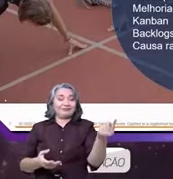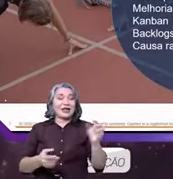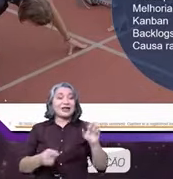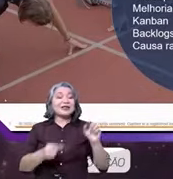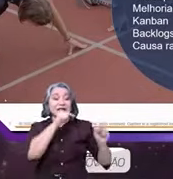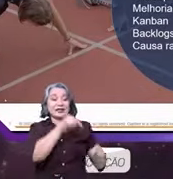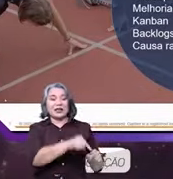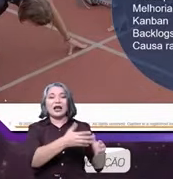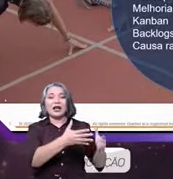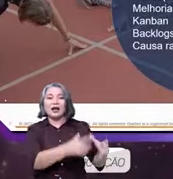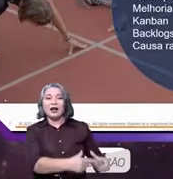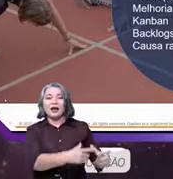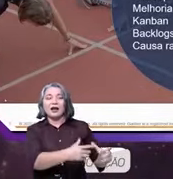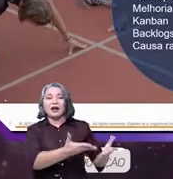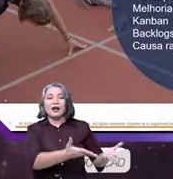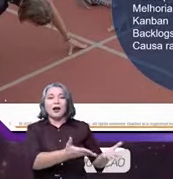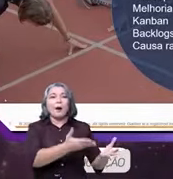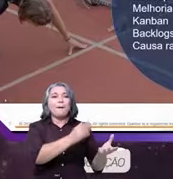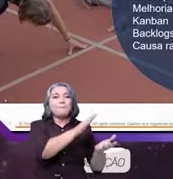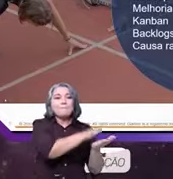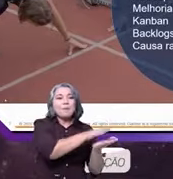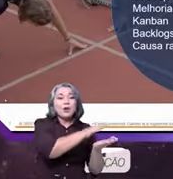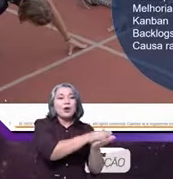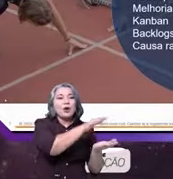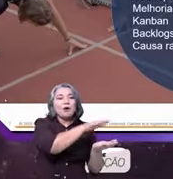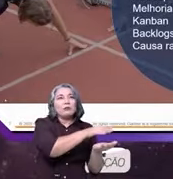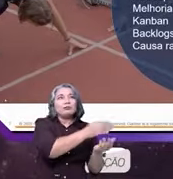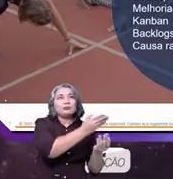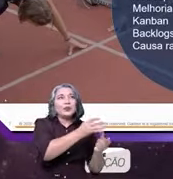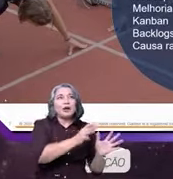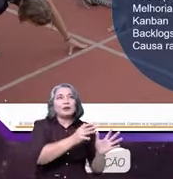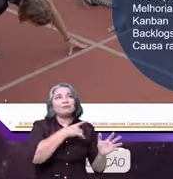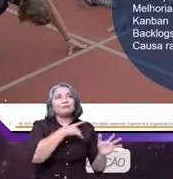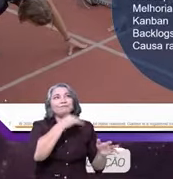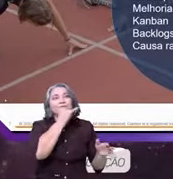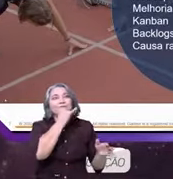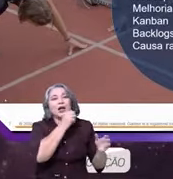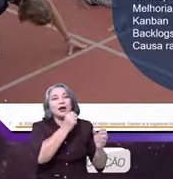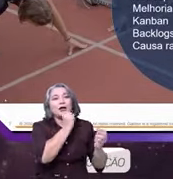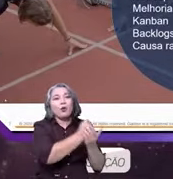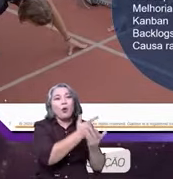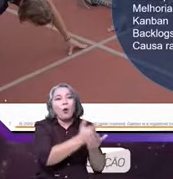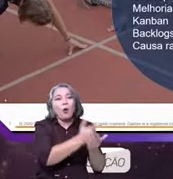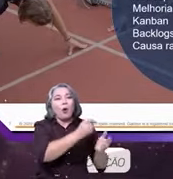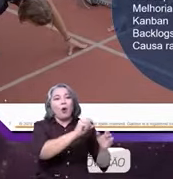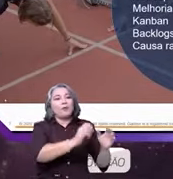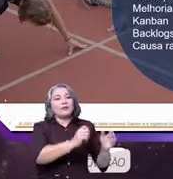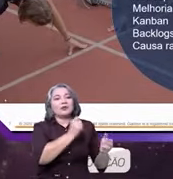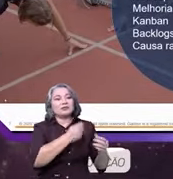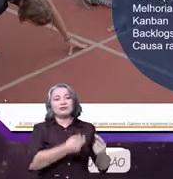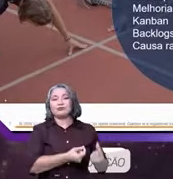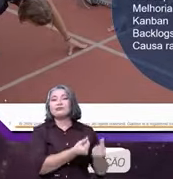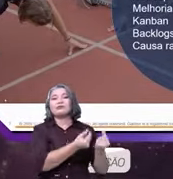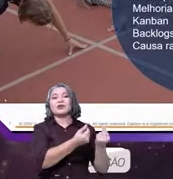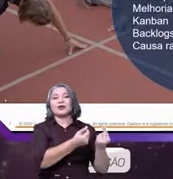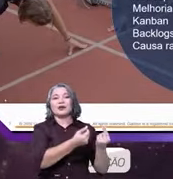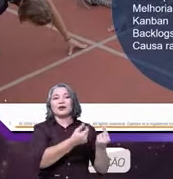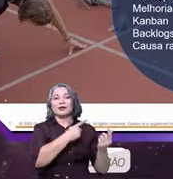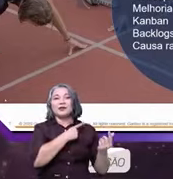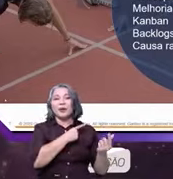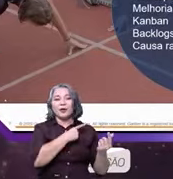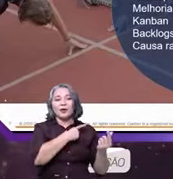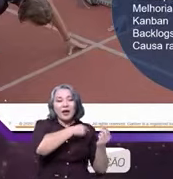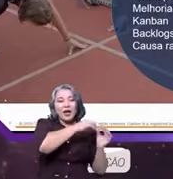aqui processo de compras, um financeiro, você vai entender que a cadeia de valor, eu posso